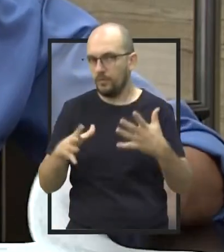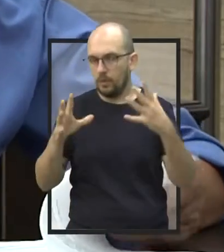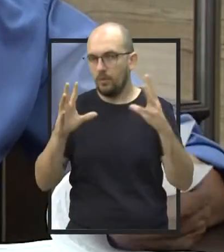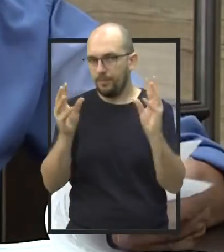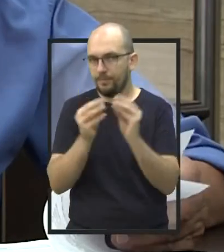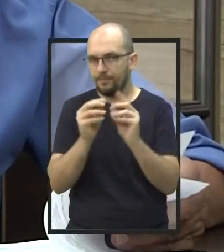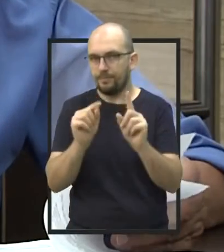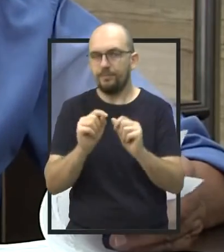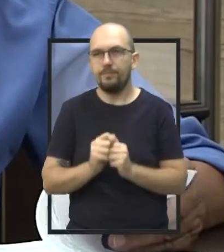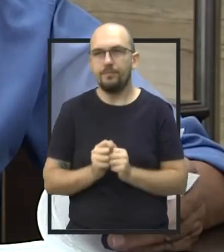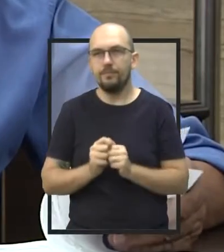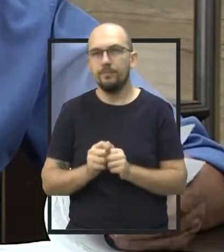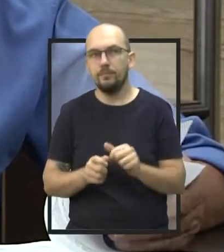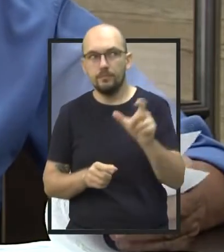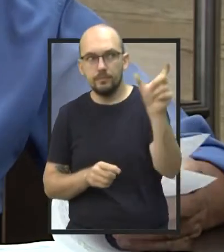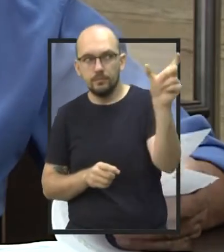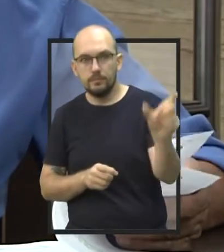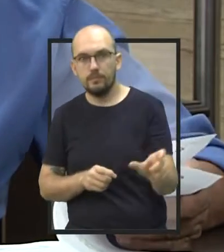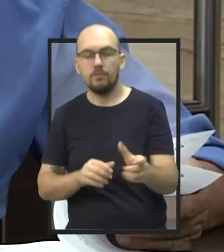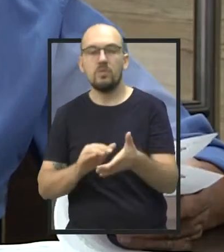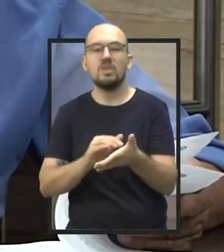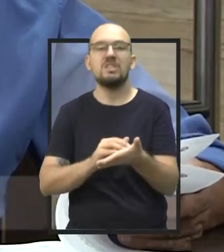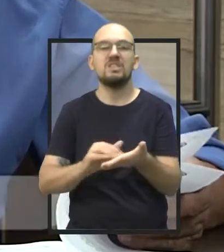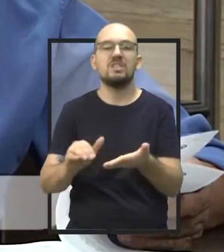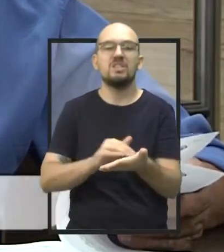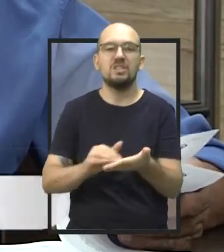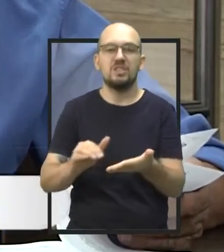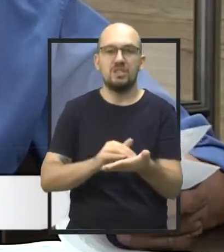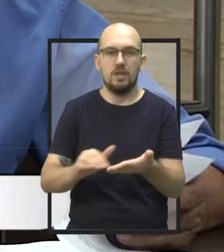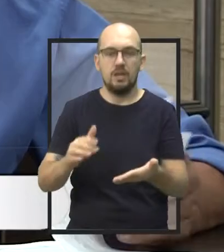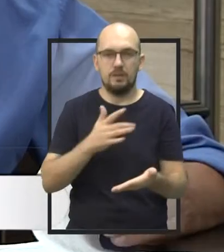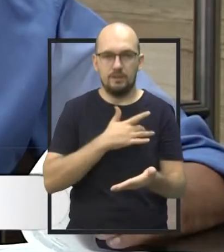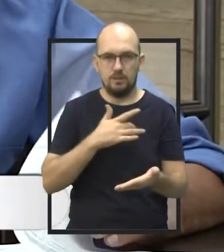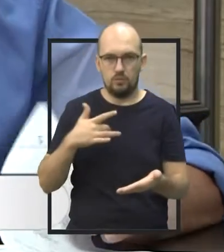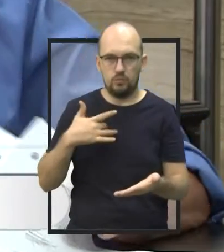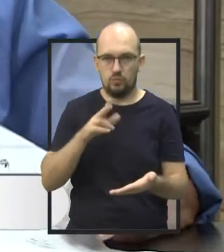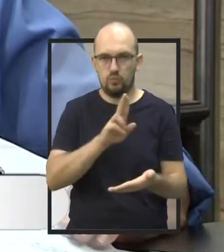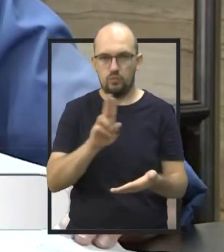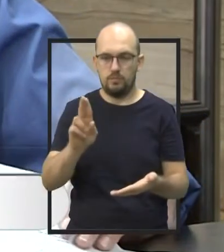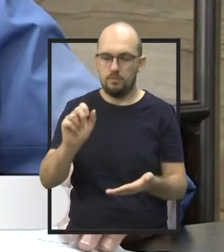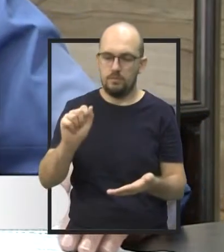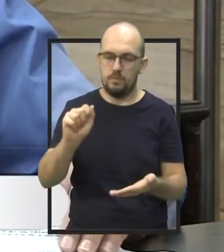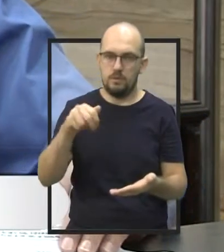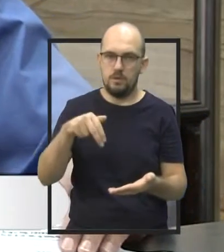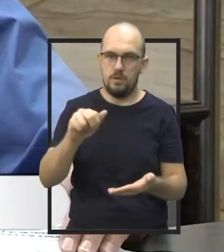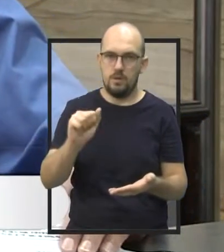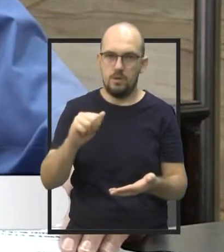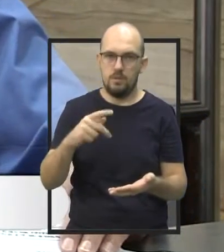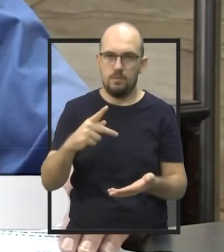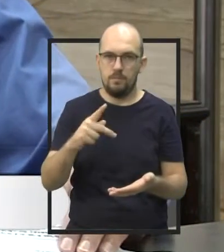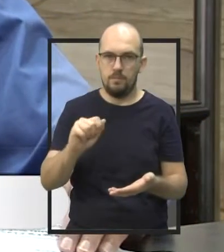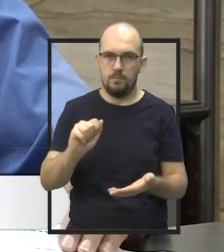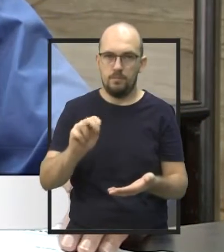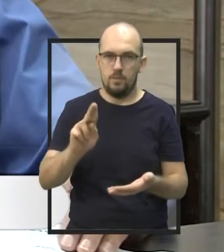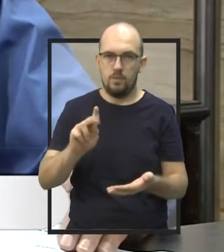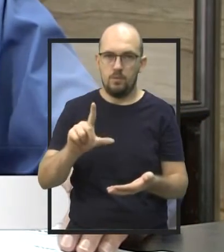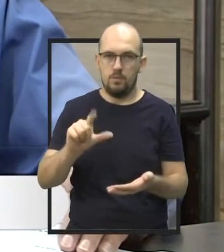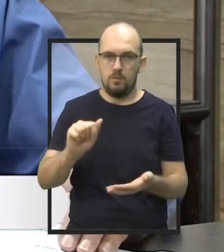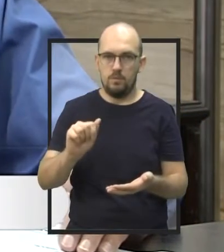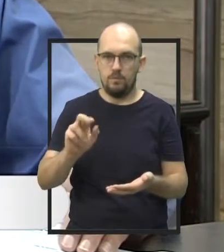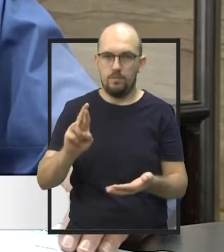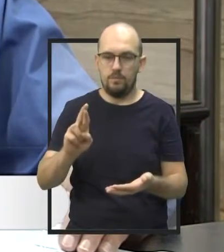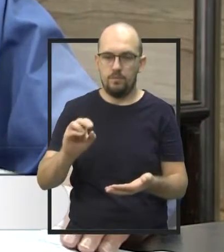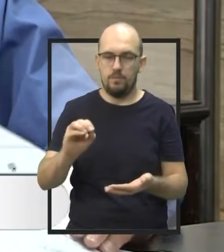a nossa secretária de Saúde, a Ana Paula Rodrigues, ela